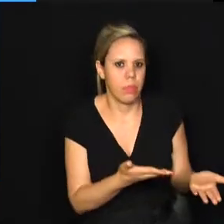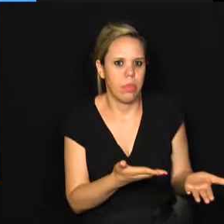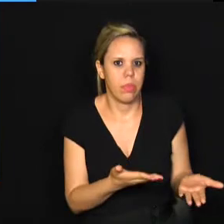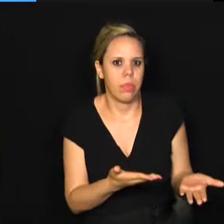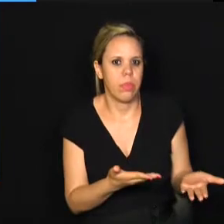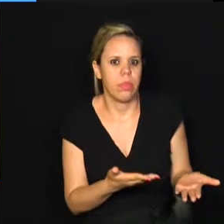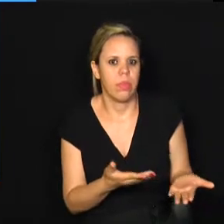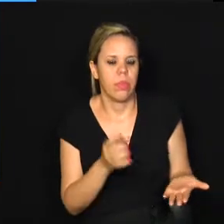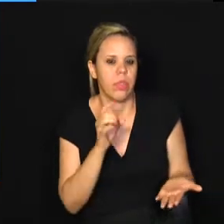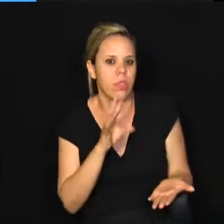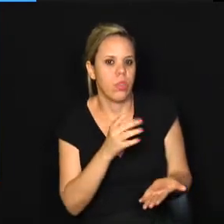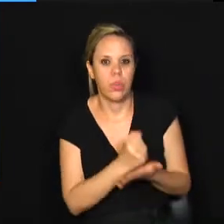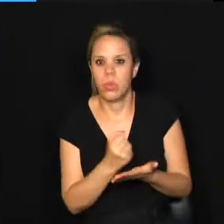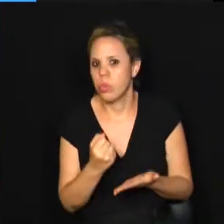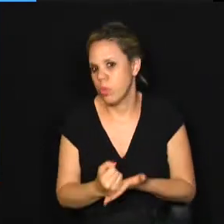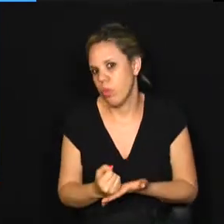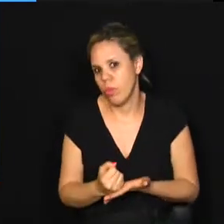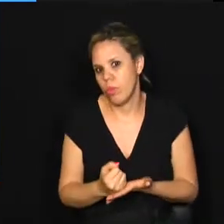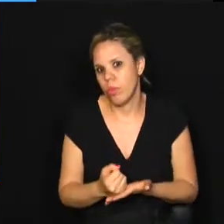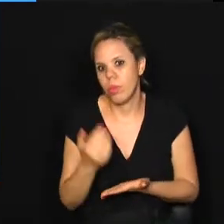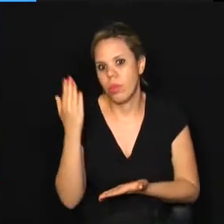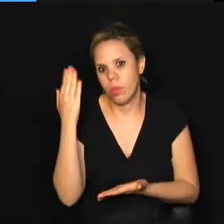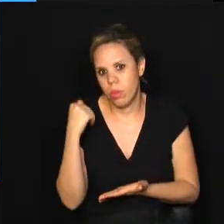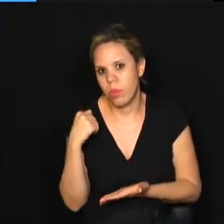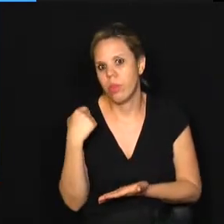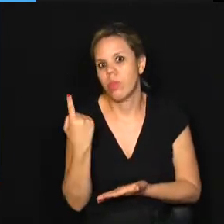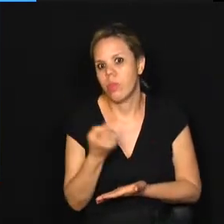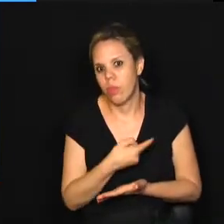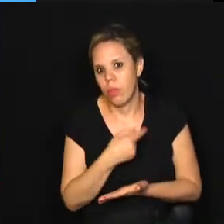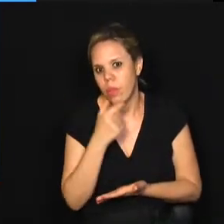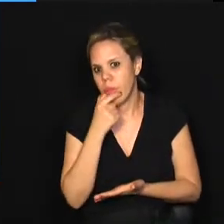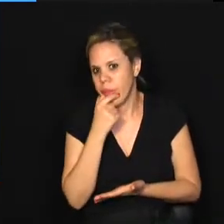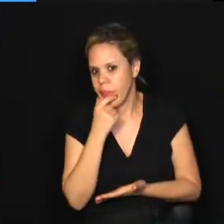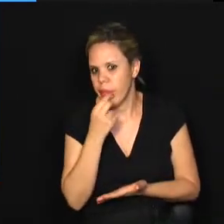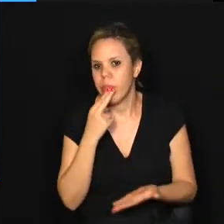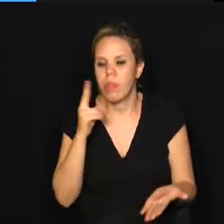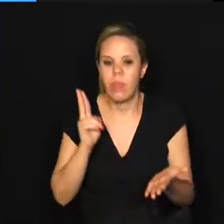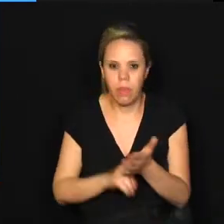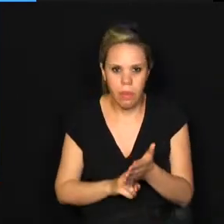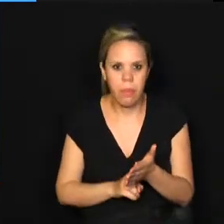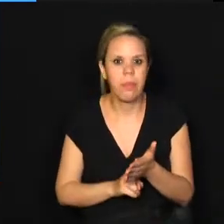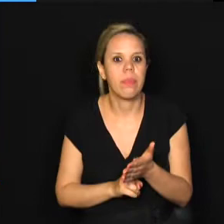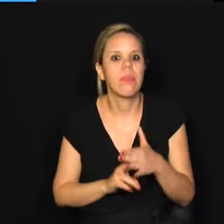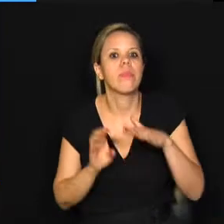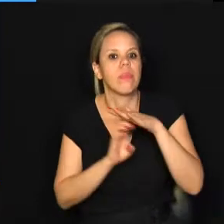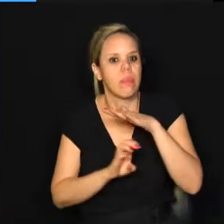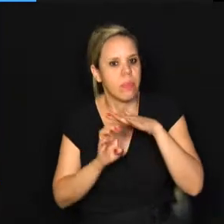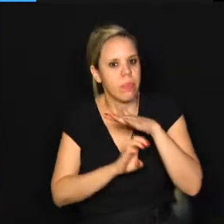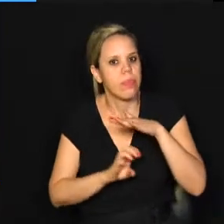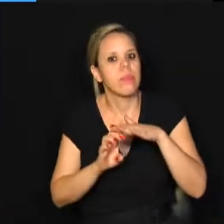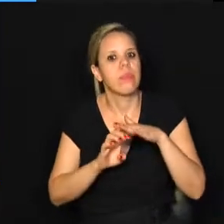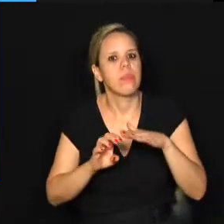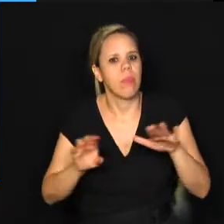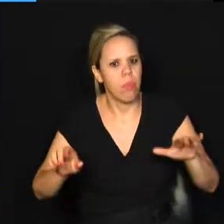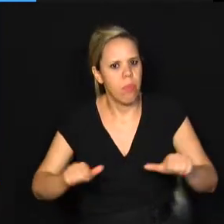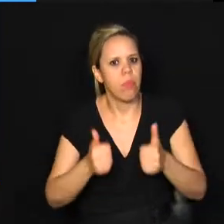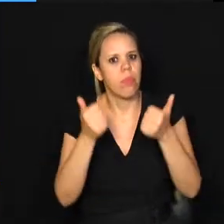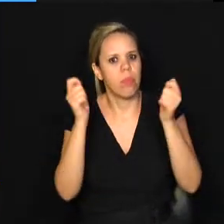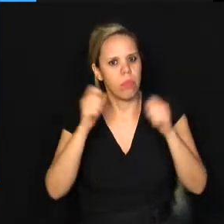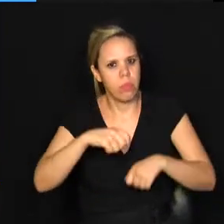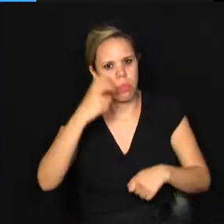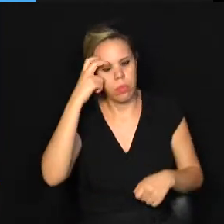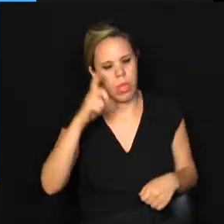mais, basta contratar. E sabemos que os Correios é uma empresa autossuficiente, que tem